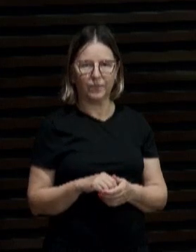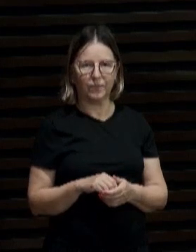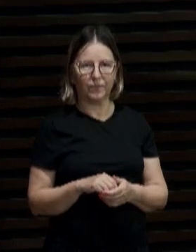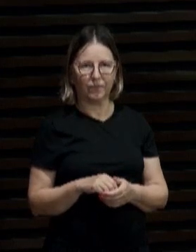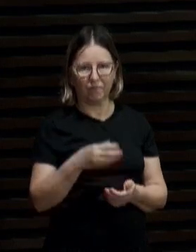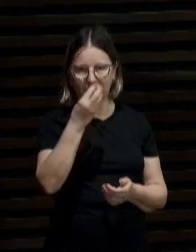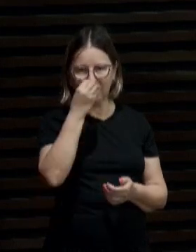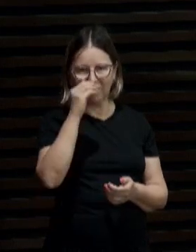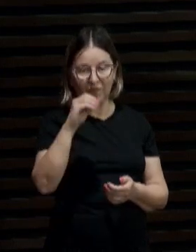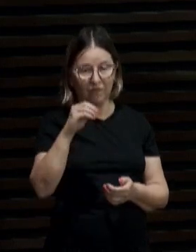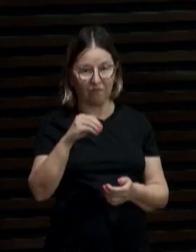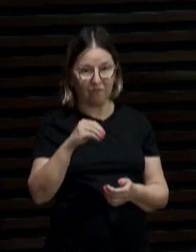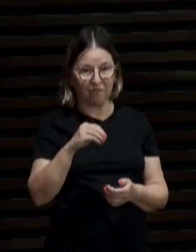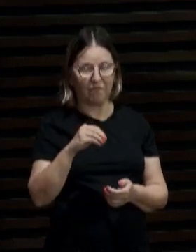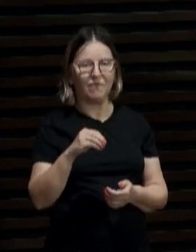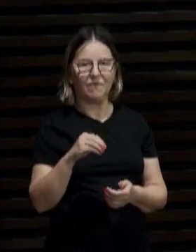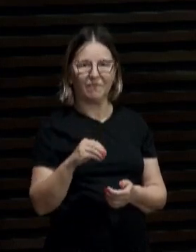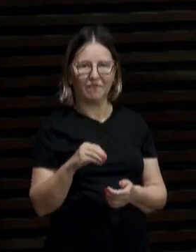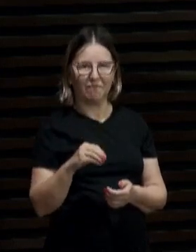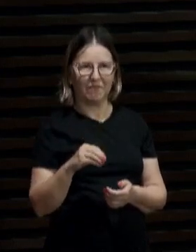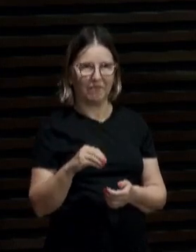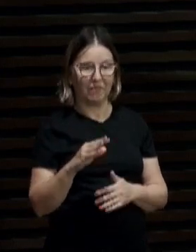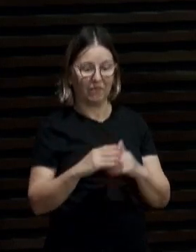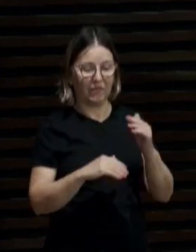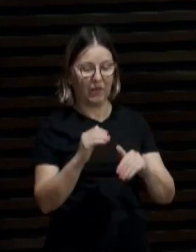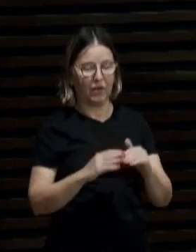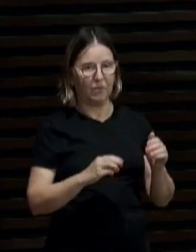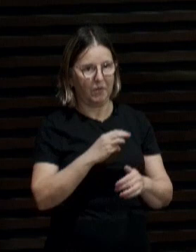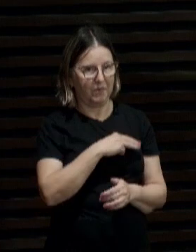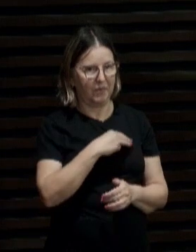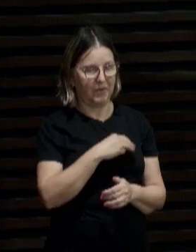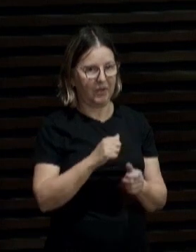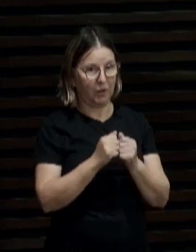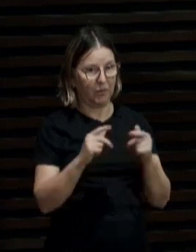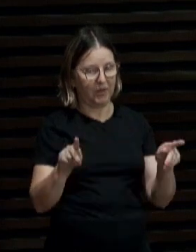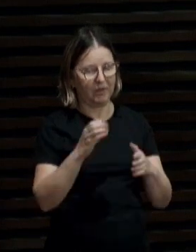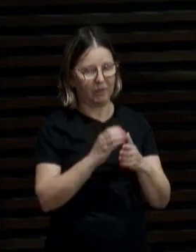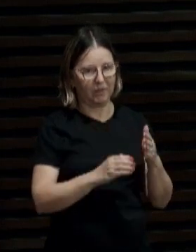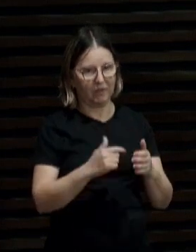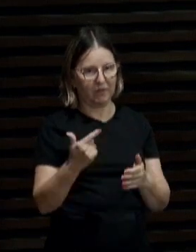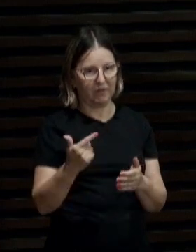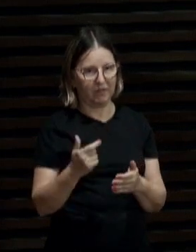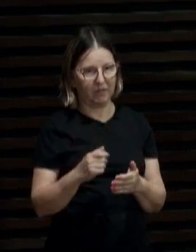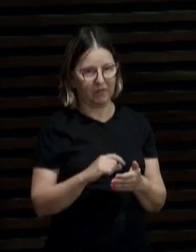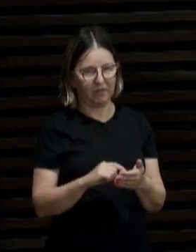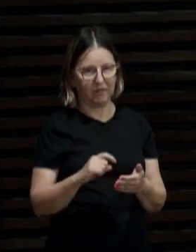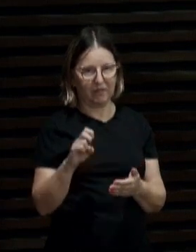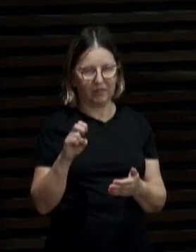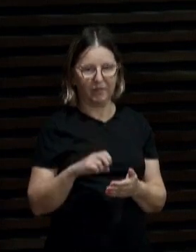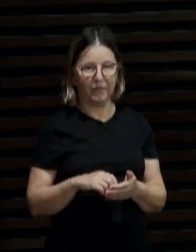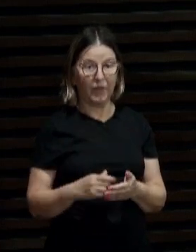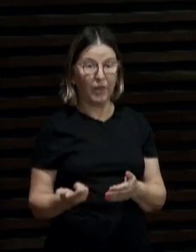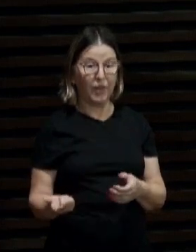negligência missionária. Apocalipse 2, 5 a B. e volta à prática das